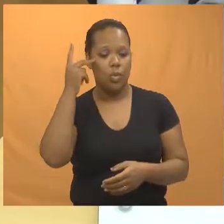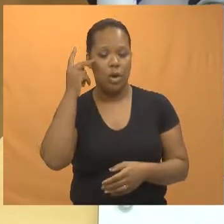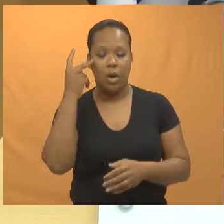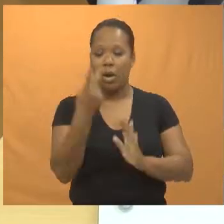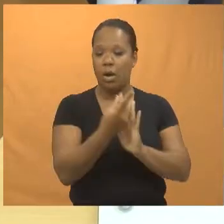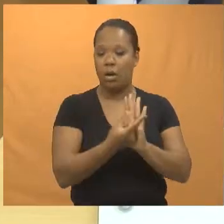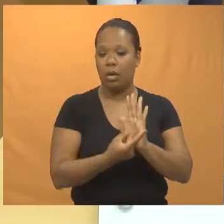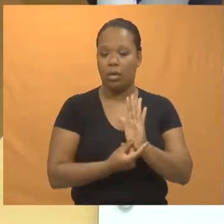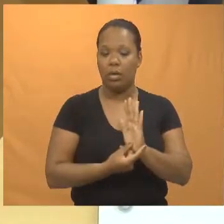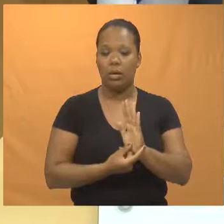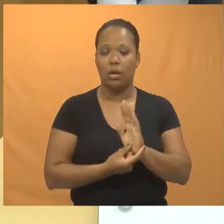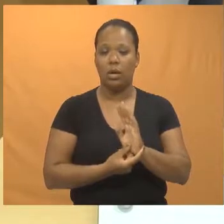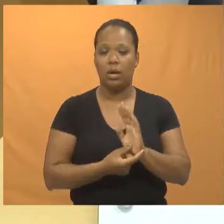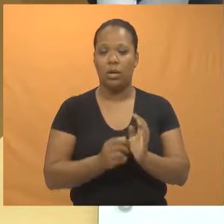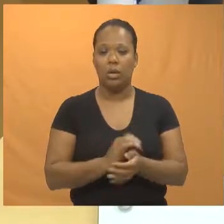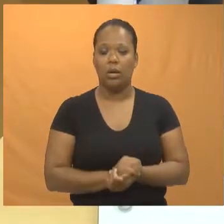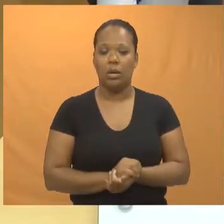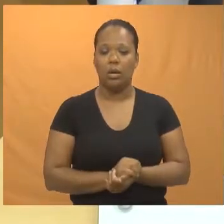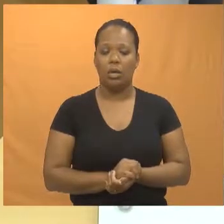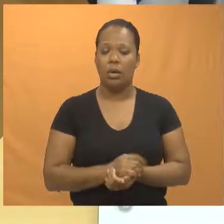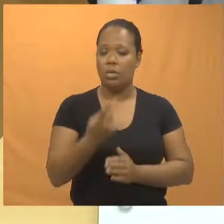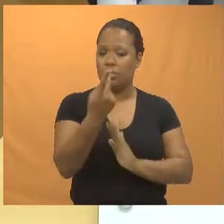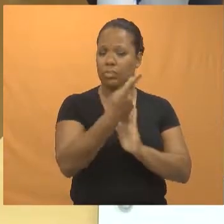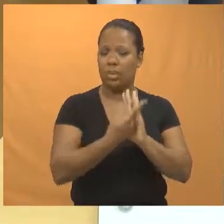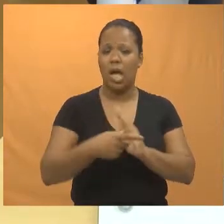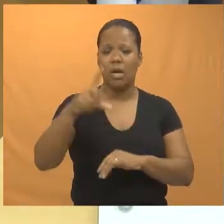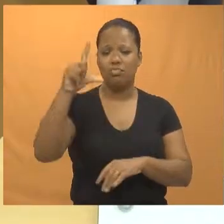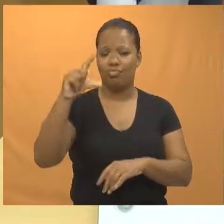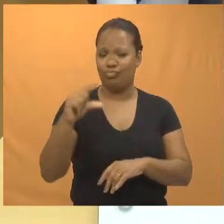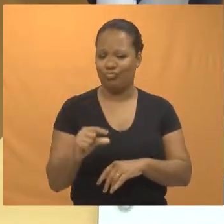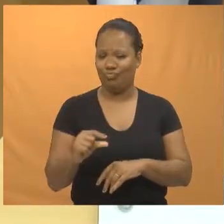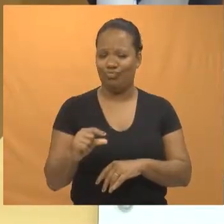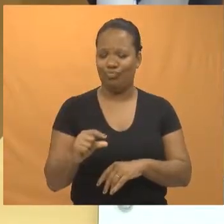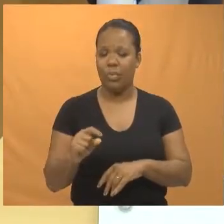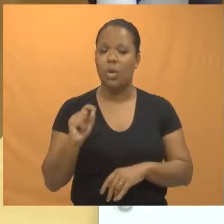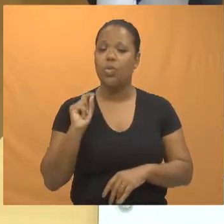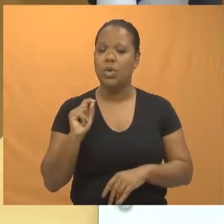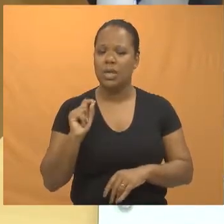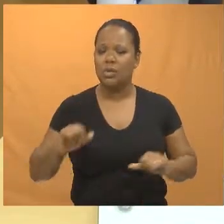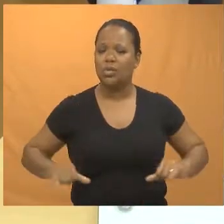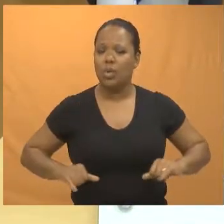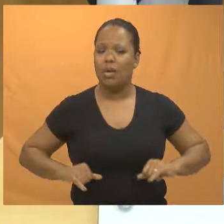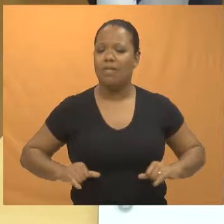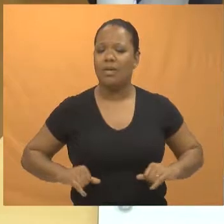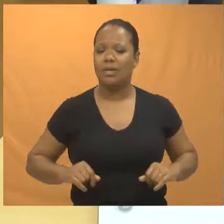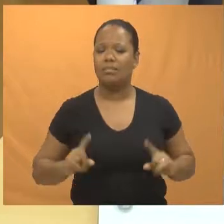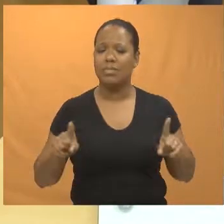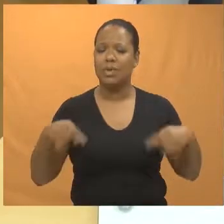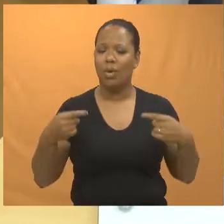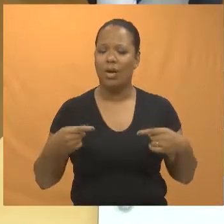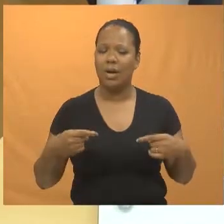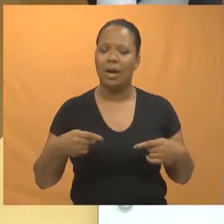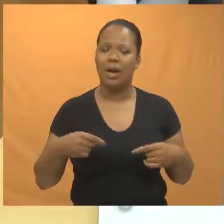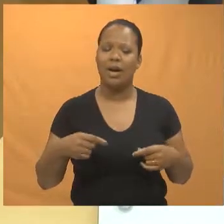no primeiro trimestre. Colheu a economia do país, né? Isso reflete diretamente nos municípios, porque uma parte